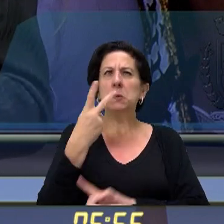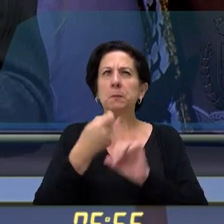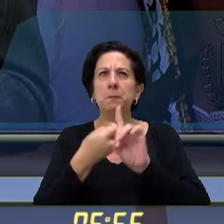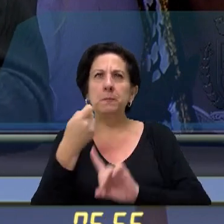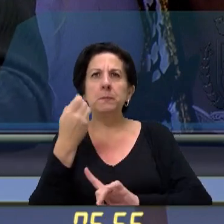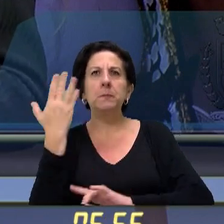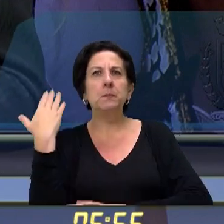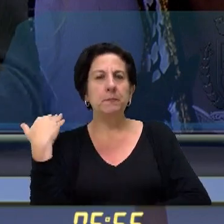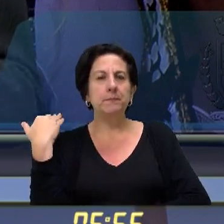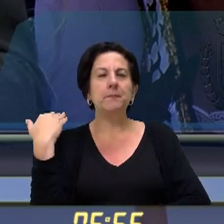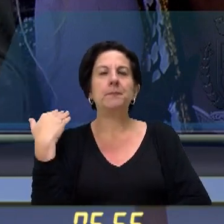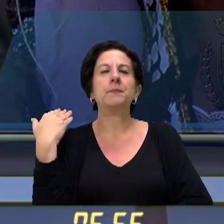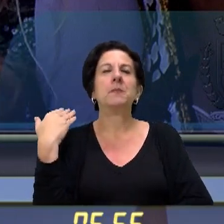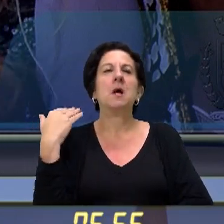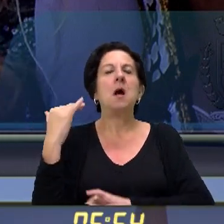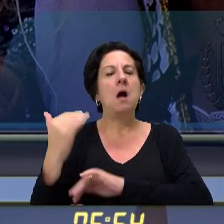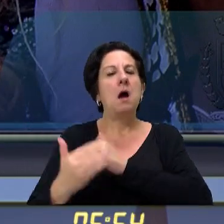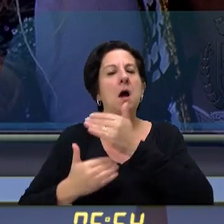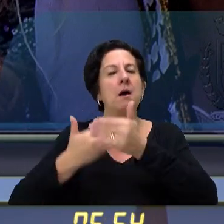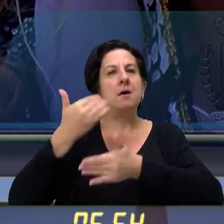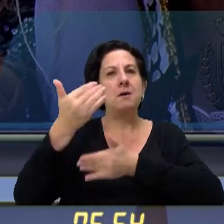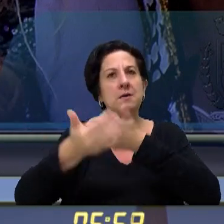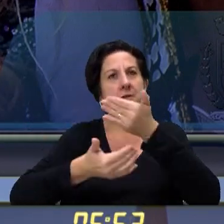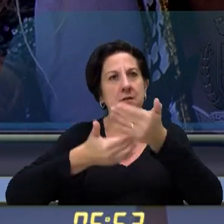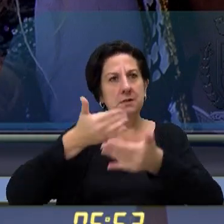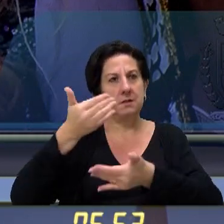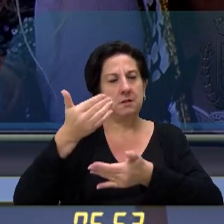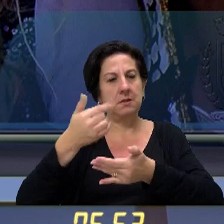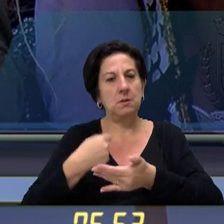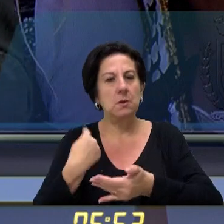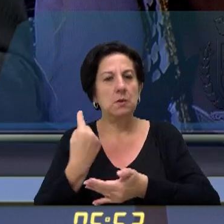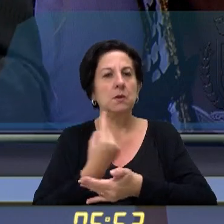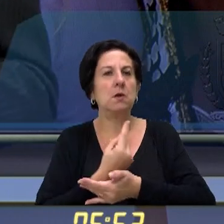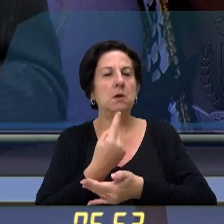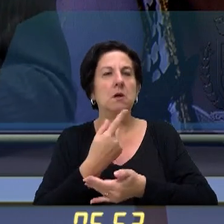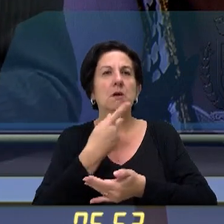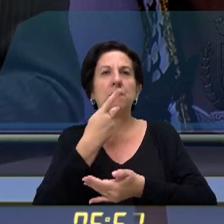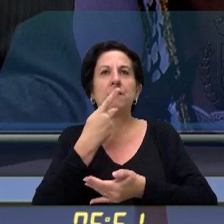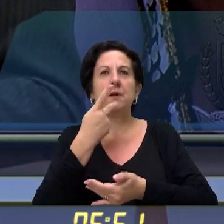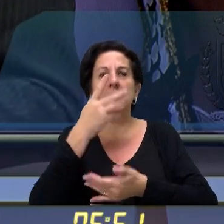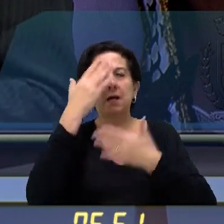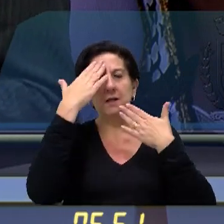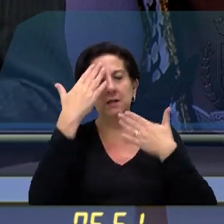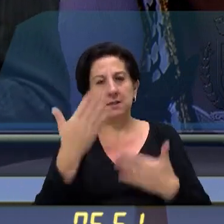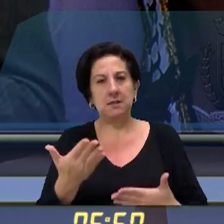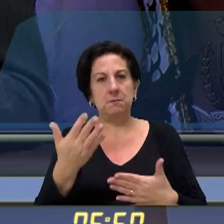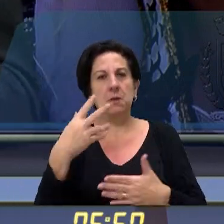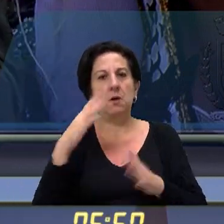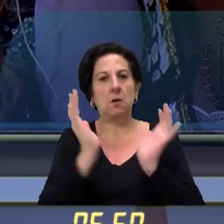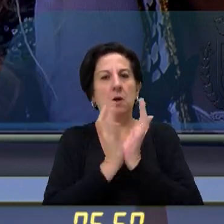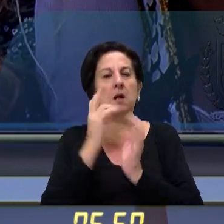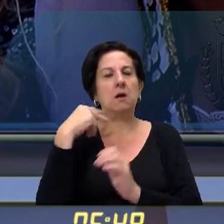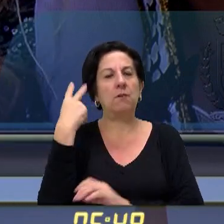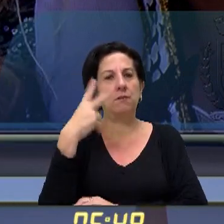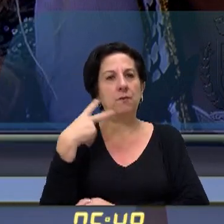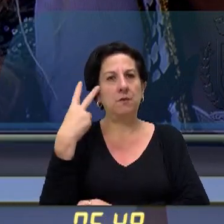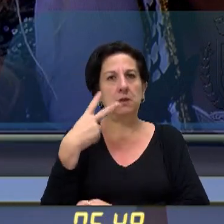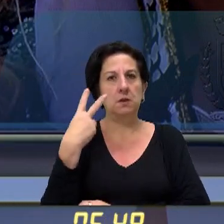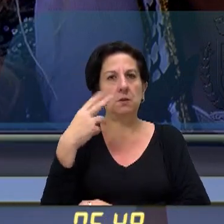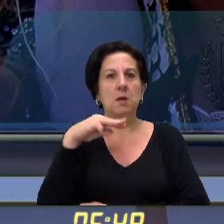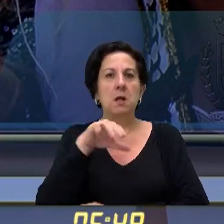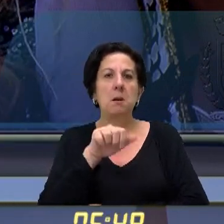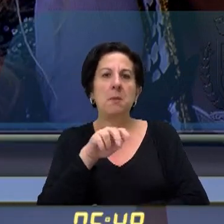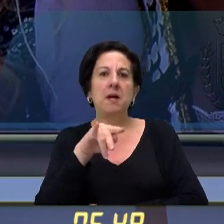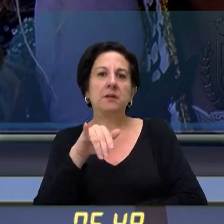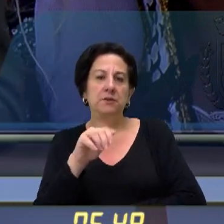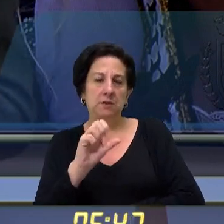2, 3 meses, e isso avançou. Nós, e aqui eu quero fazer um agradecimento aos colegas vereadores, o